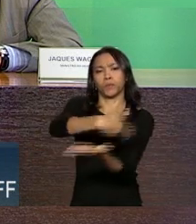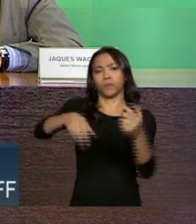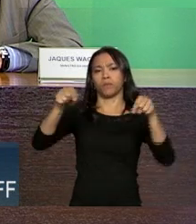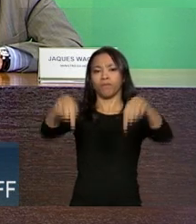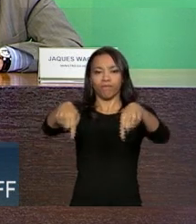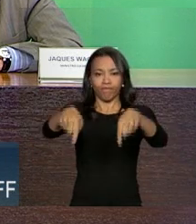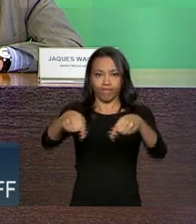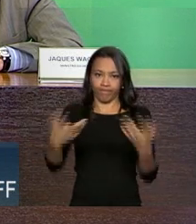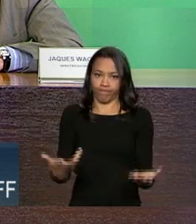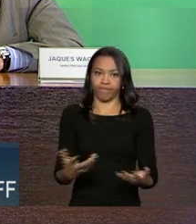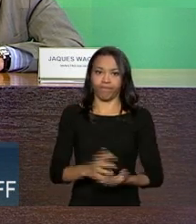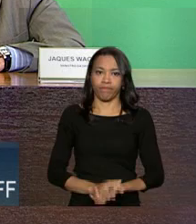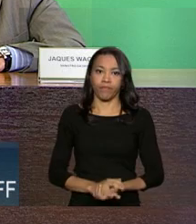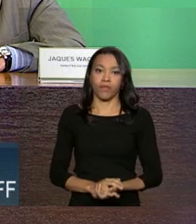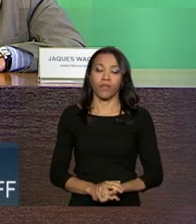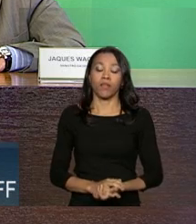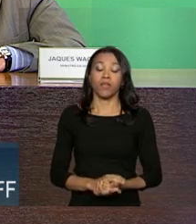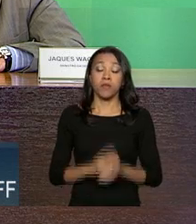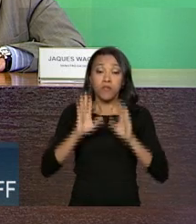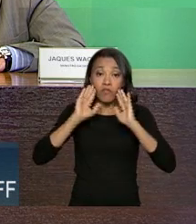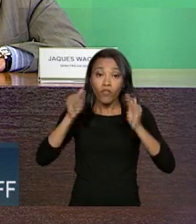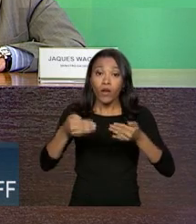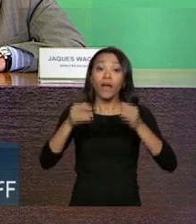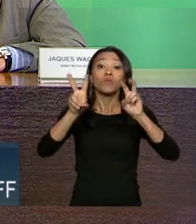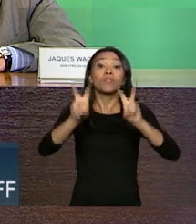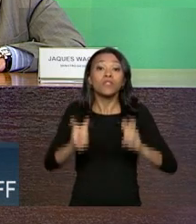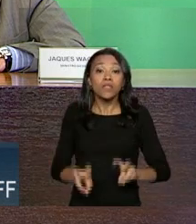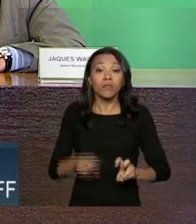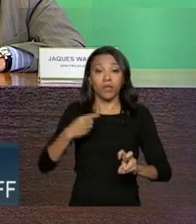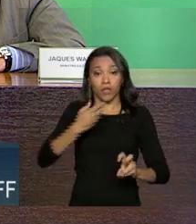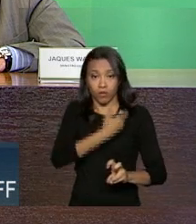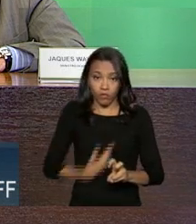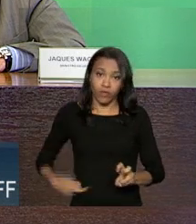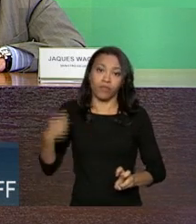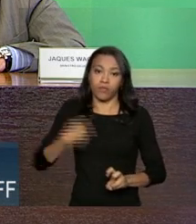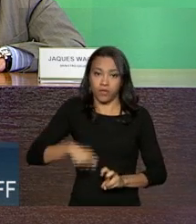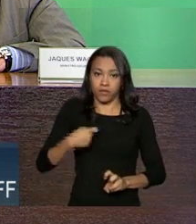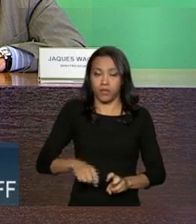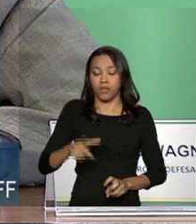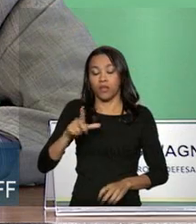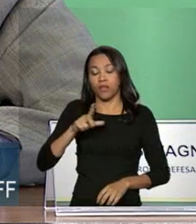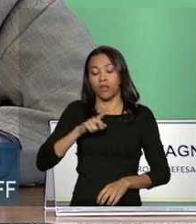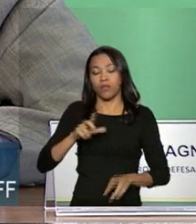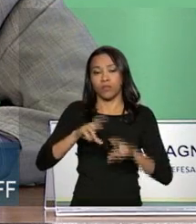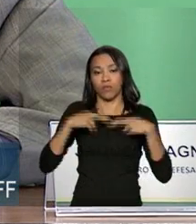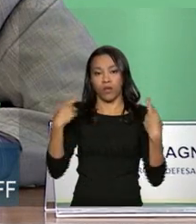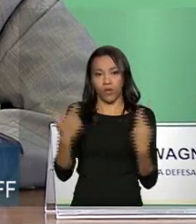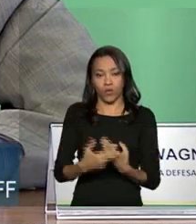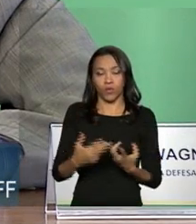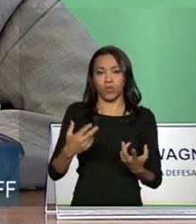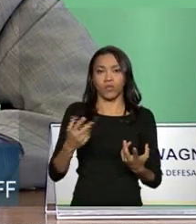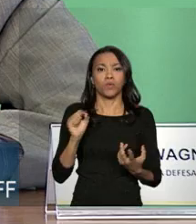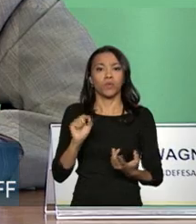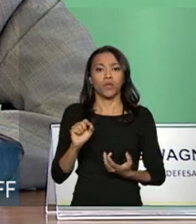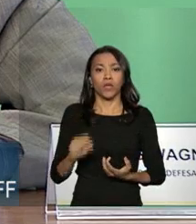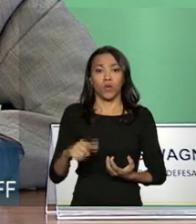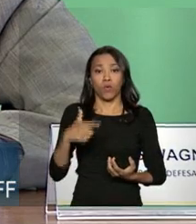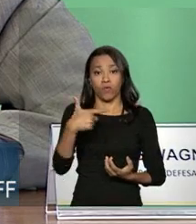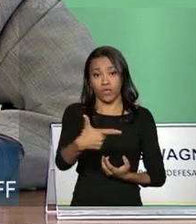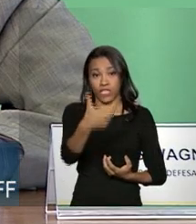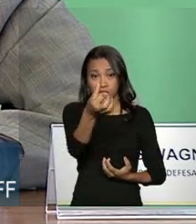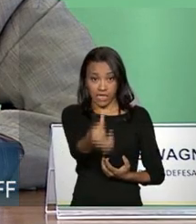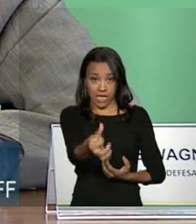precisa. A presidenta fez uma reunião que eu considero muito importante com os 27 ou